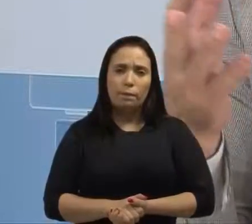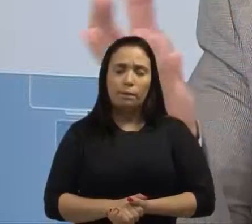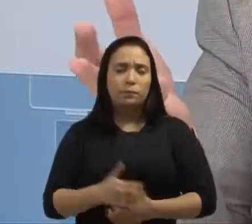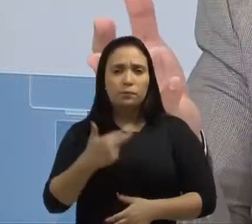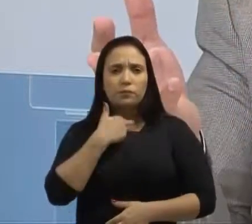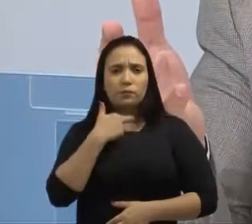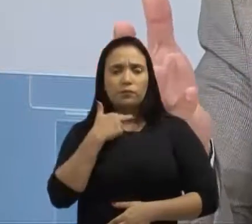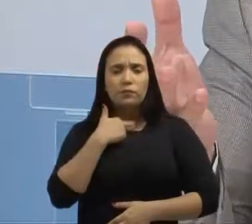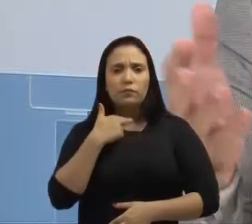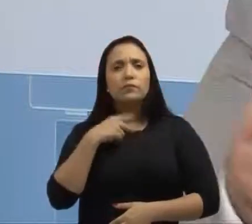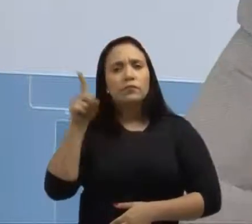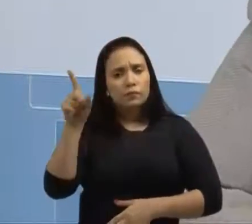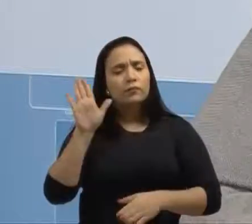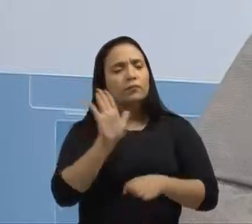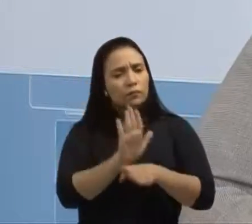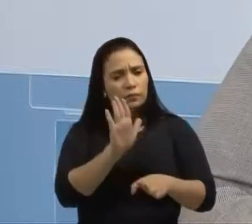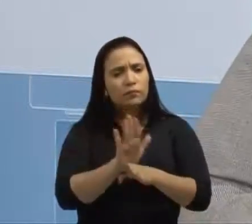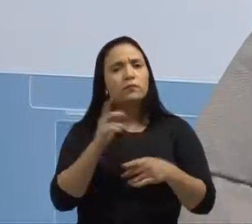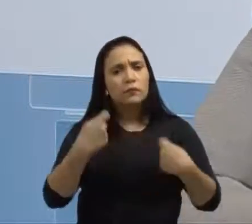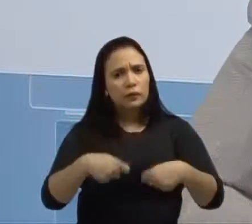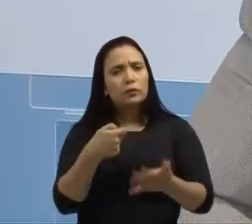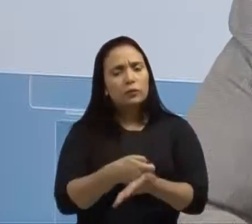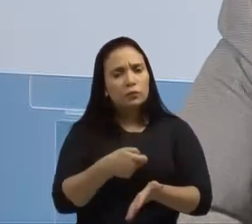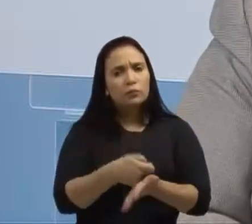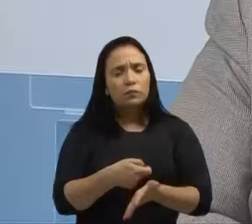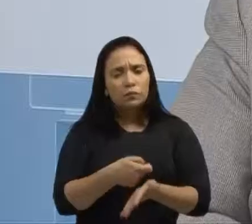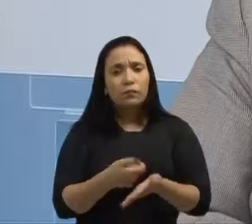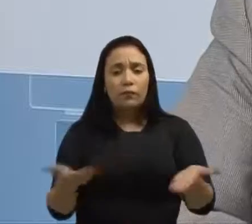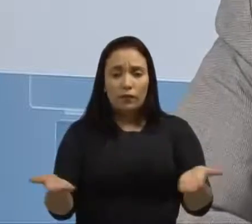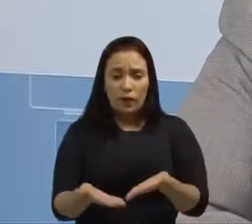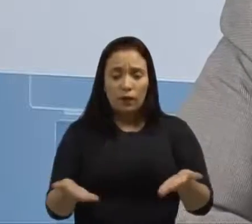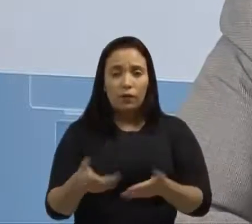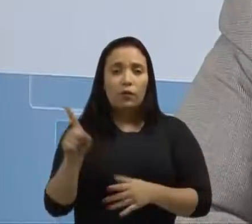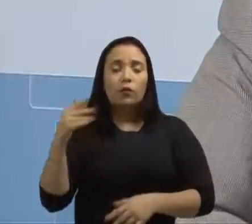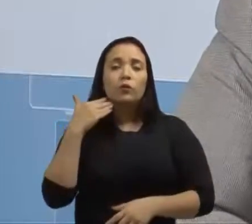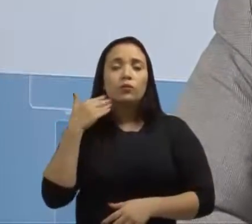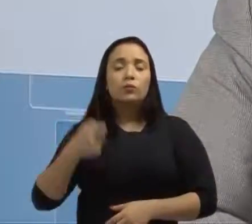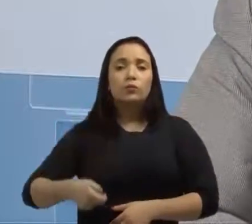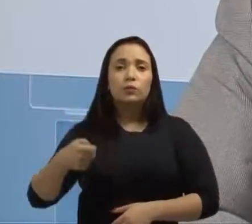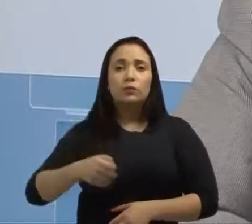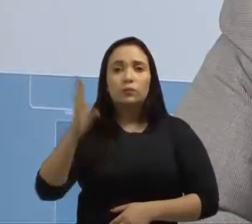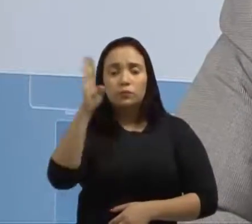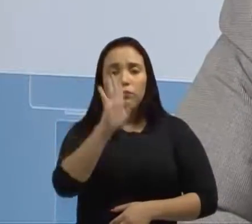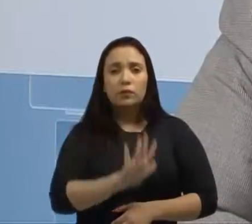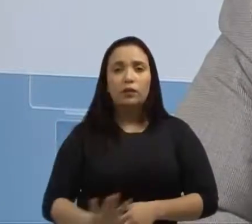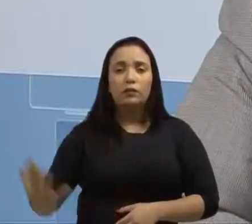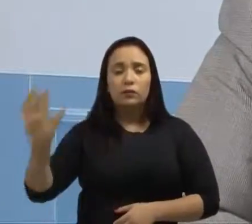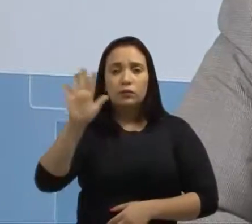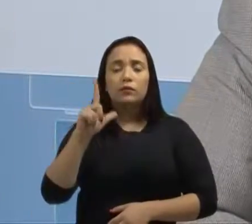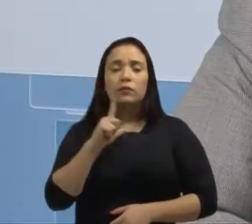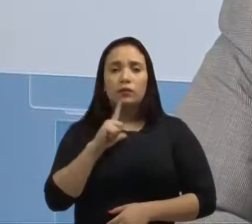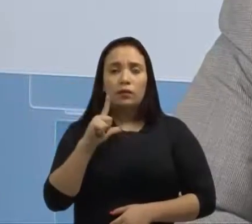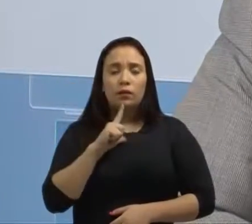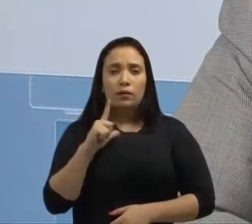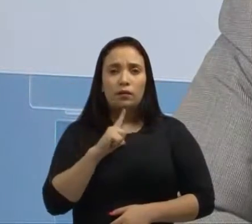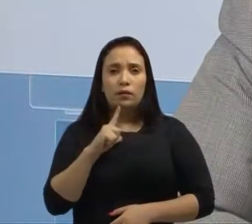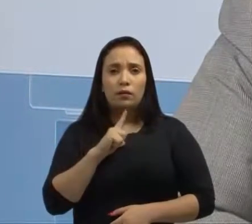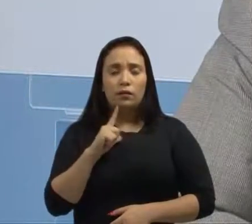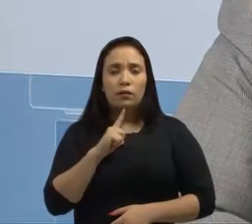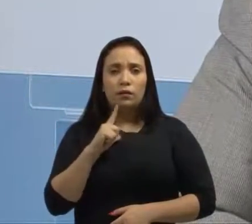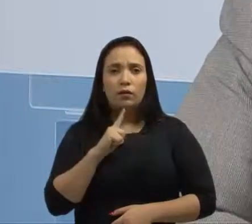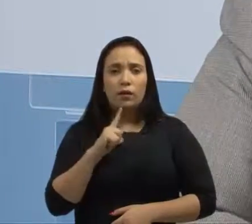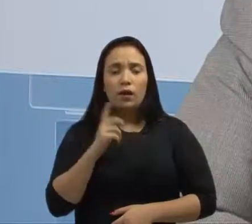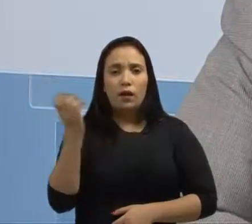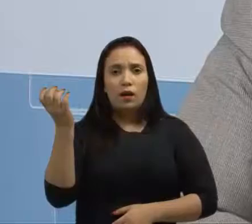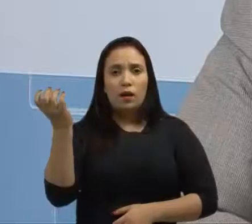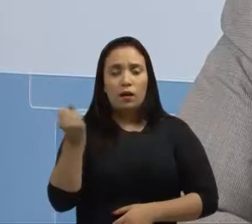Não pode querer outra função. Aí você é como agora está acontecendo. Os juízes no Brasil estão recebendo